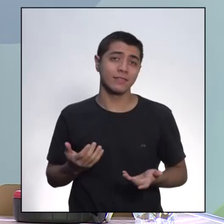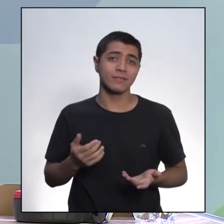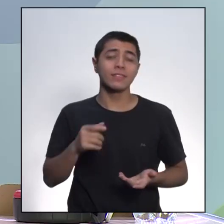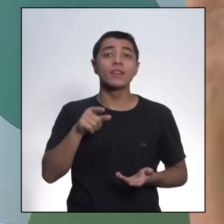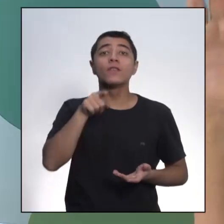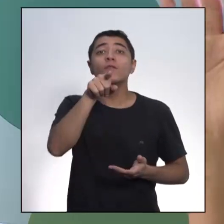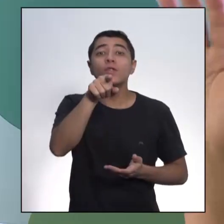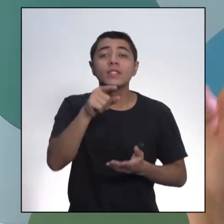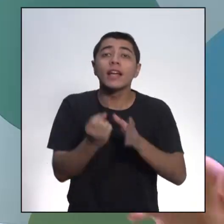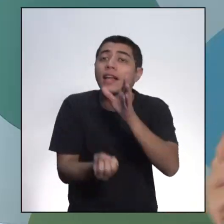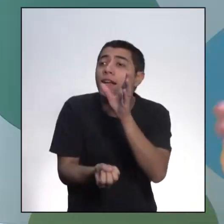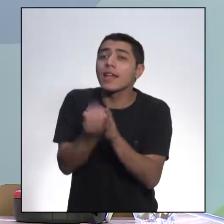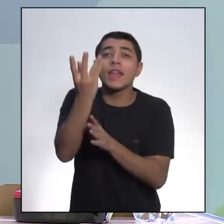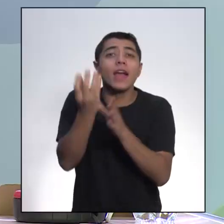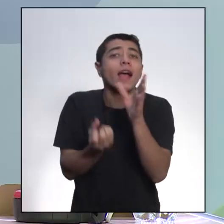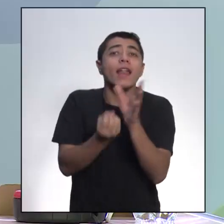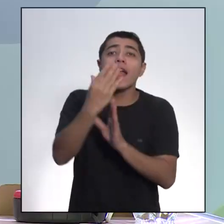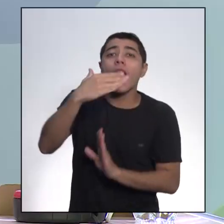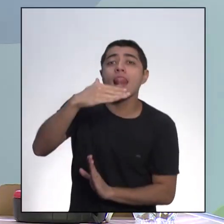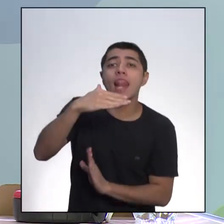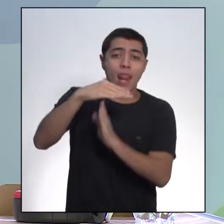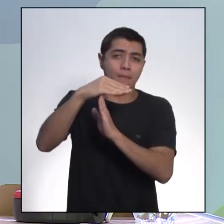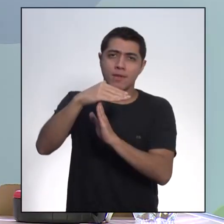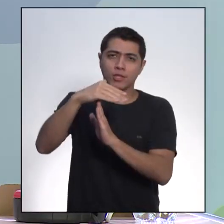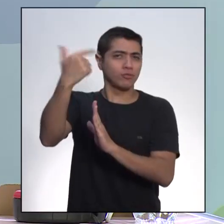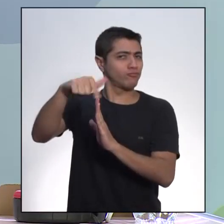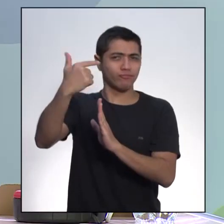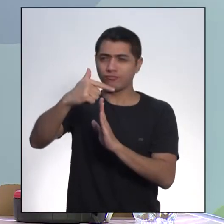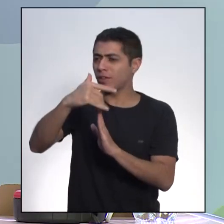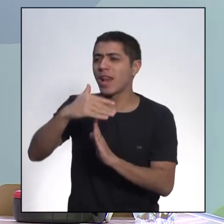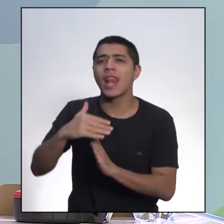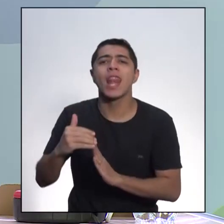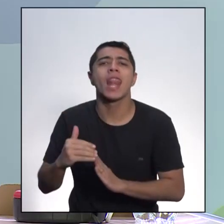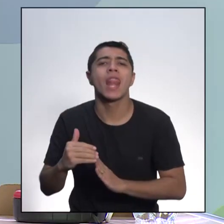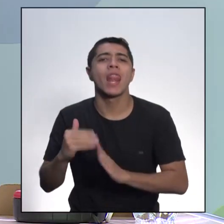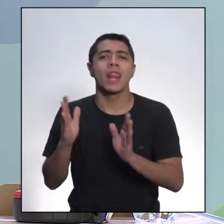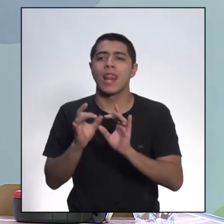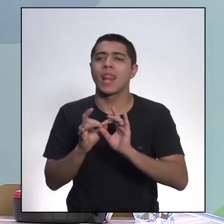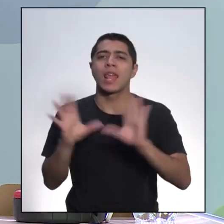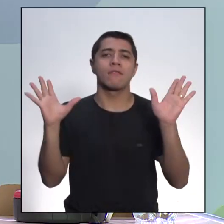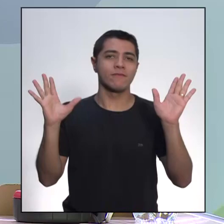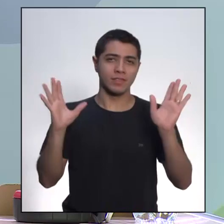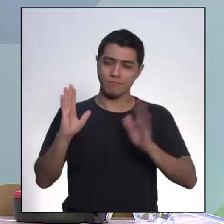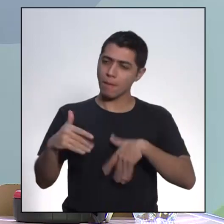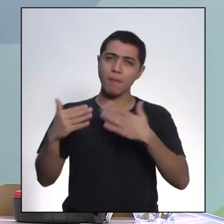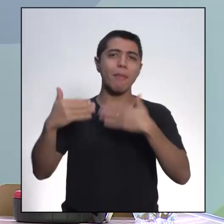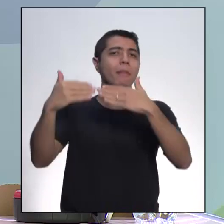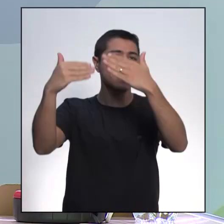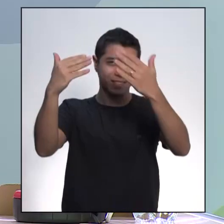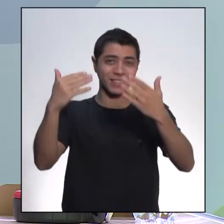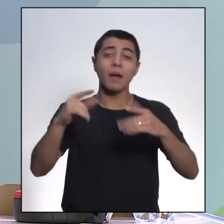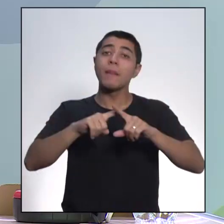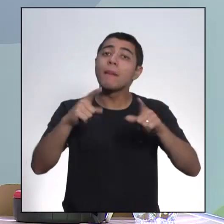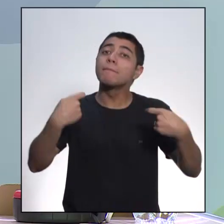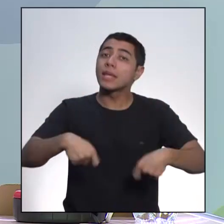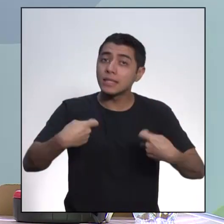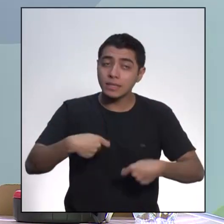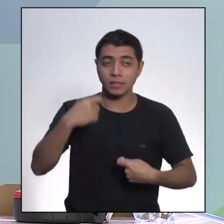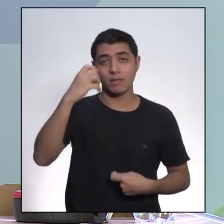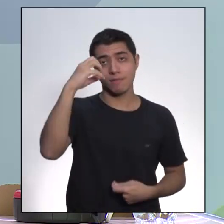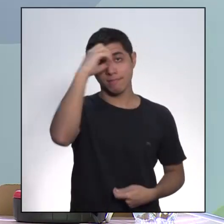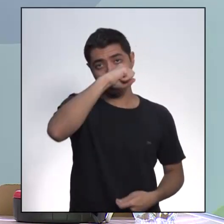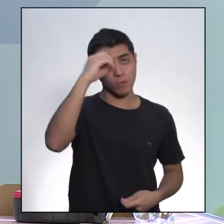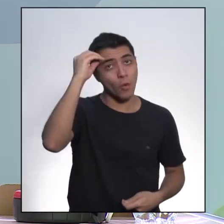dizer, na verdade, não tem limite, né? Mas eu preciso de conhecimento, senão eu não consigo fazer essa coisa andar, esse carrinho girar, né? É toda